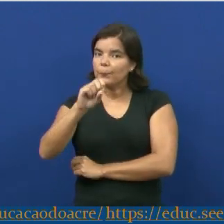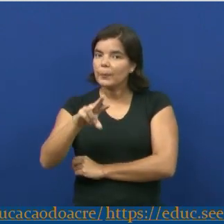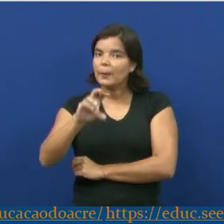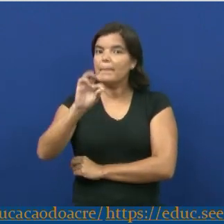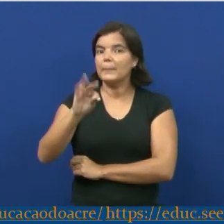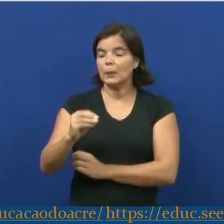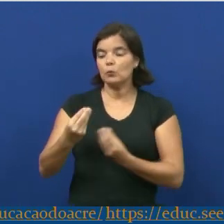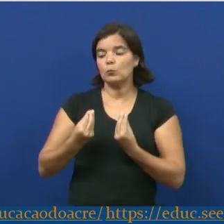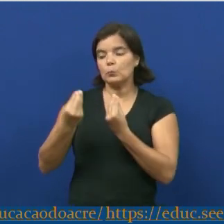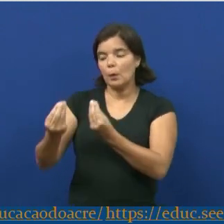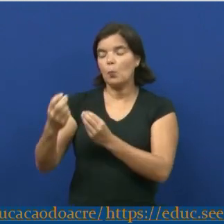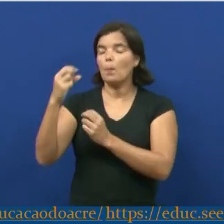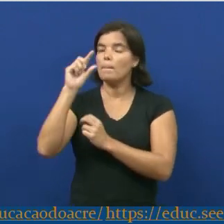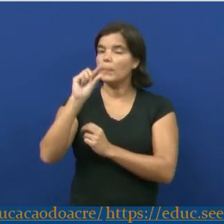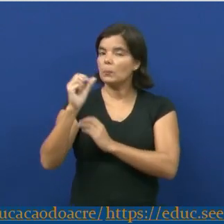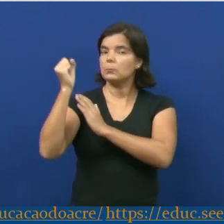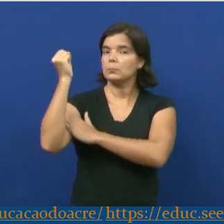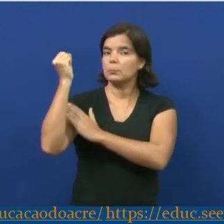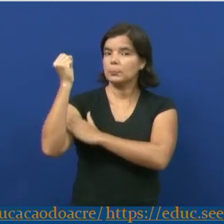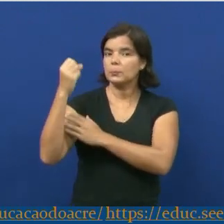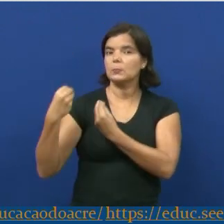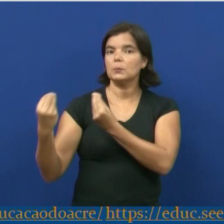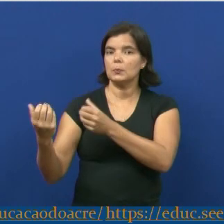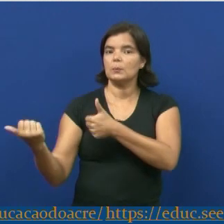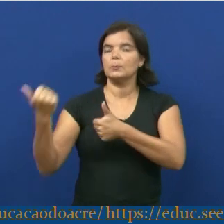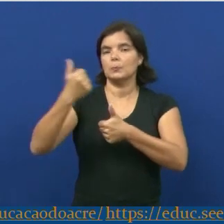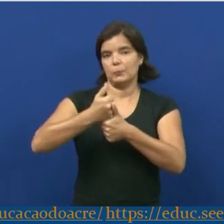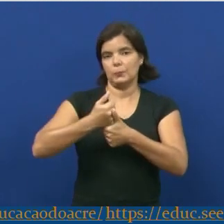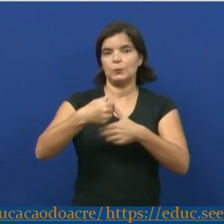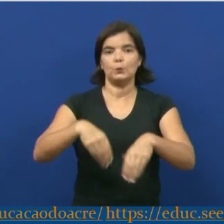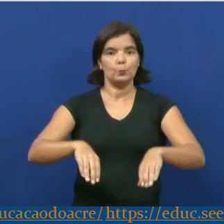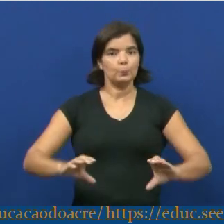parte do poder deles em troca da permanência no trono.